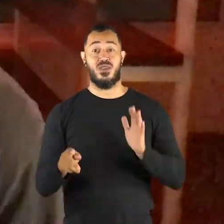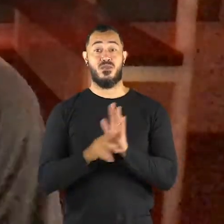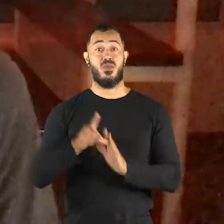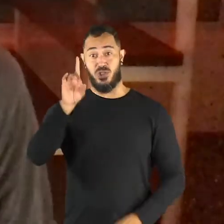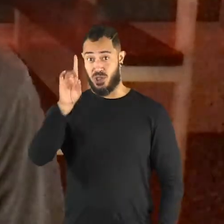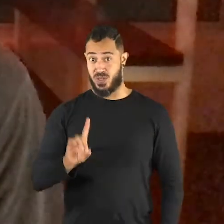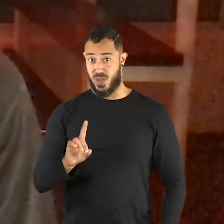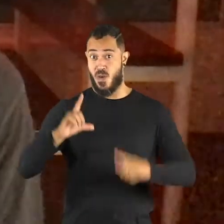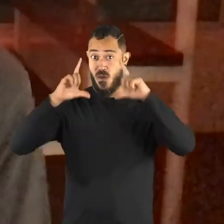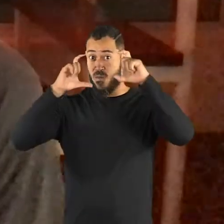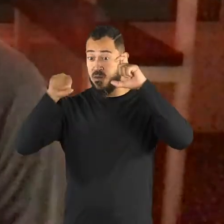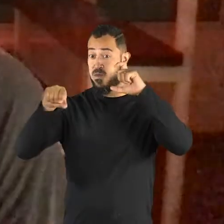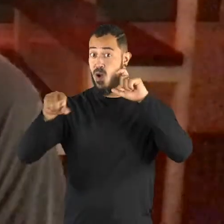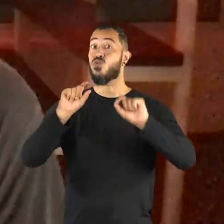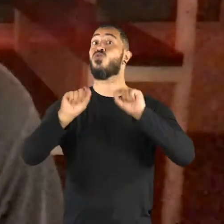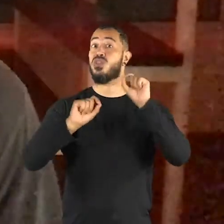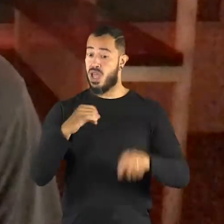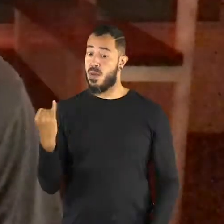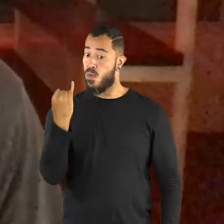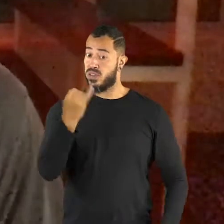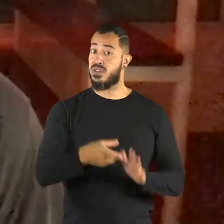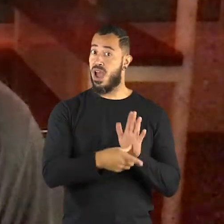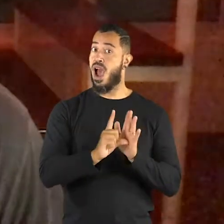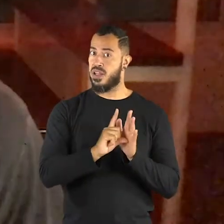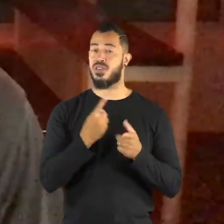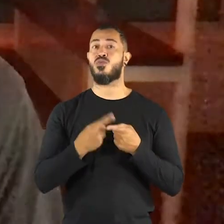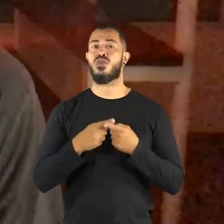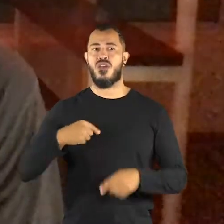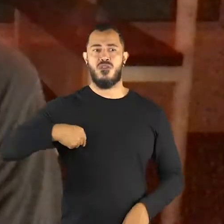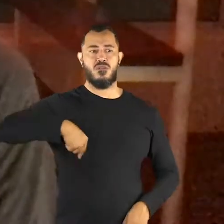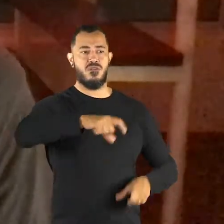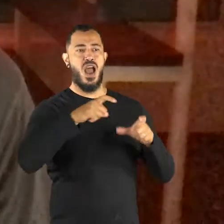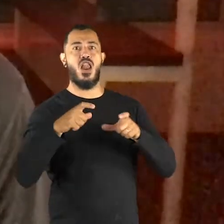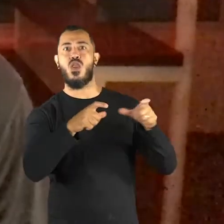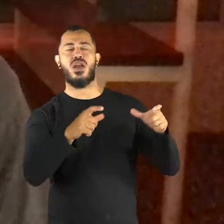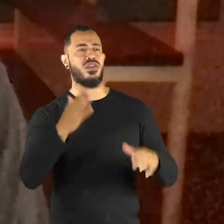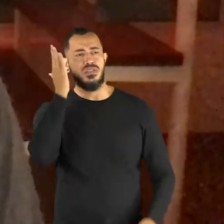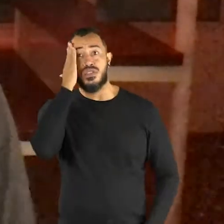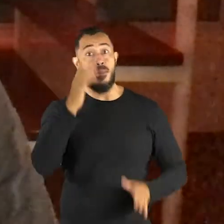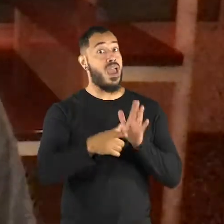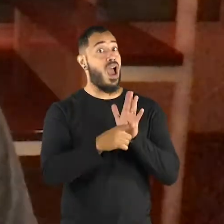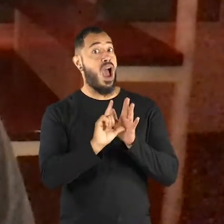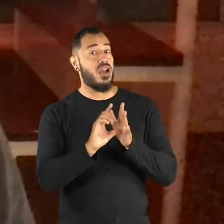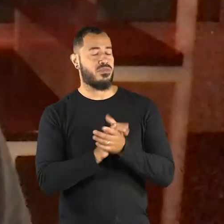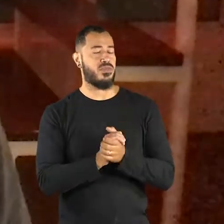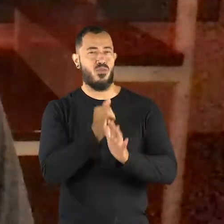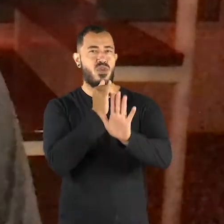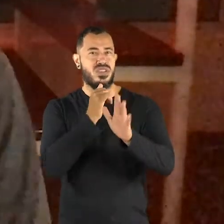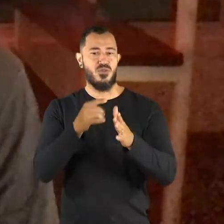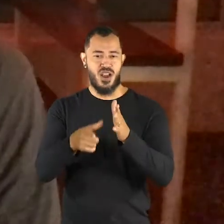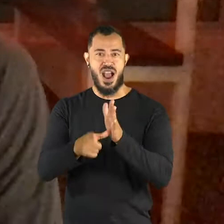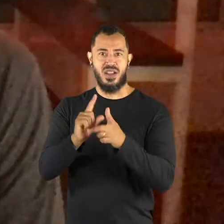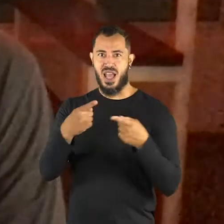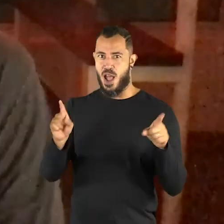fotografia também é um elemento muito importante de se pensar antes, já para ir para o set de filmagem sabendo o que quer. Por exemplo, no clipe do André Prando, a